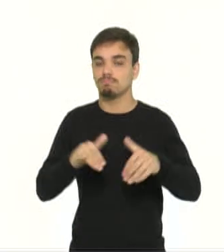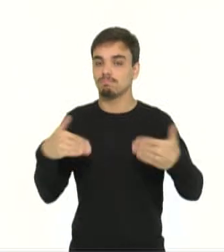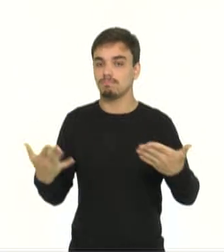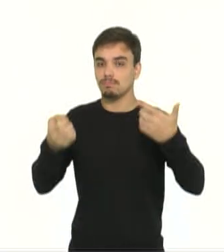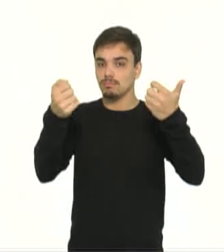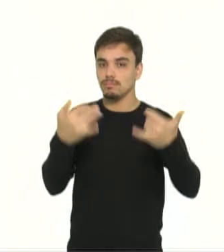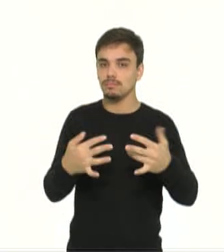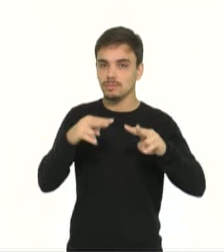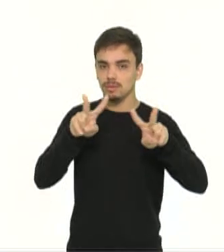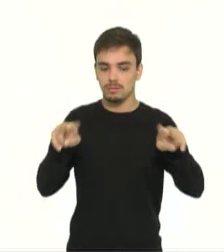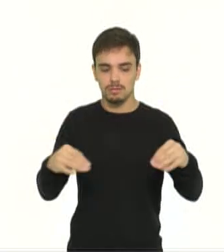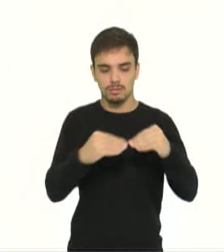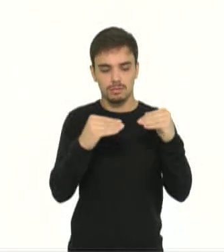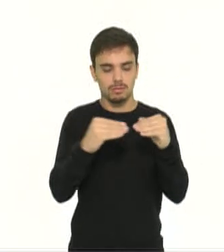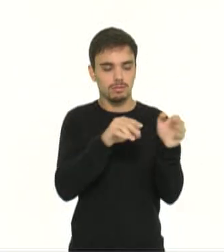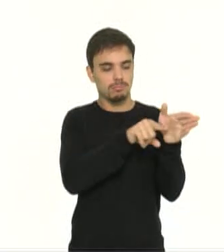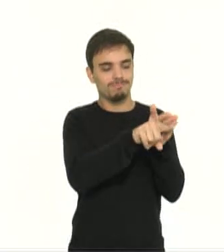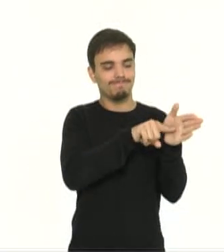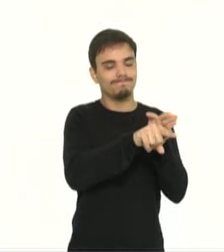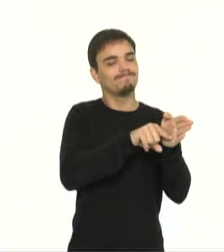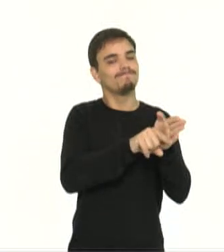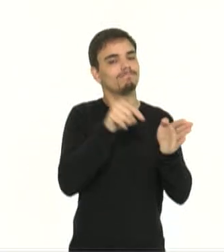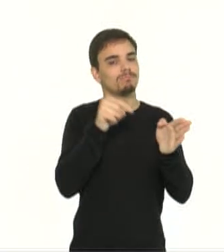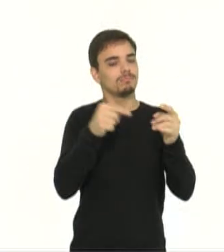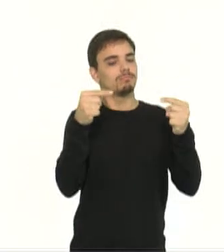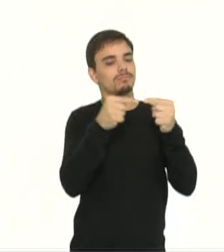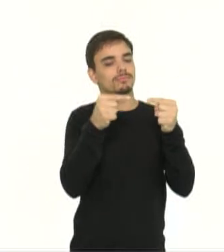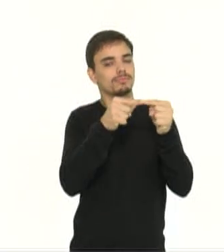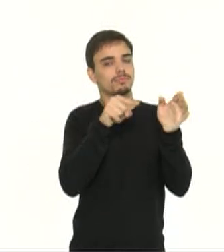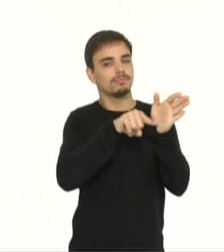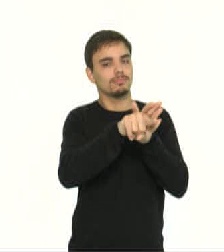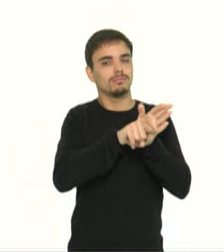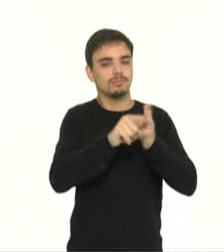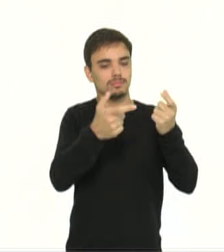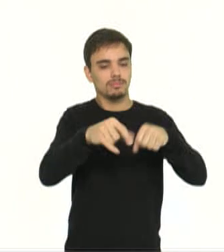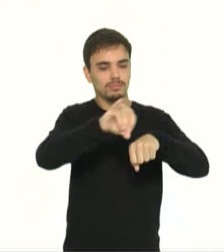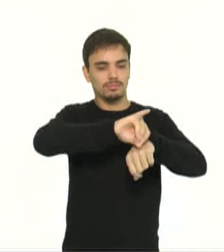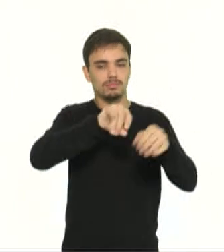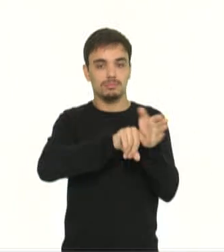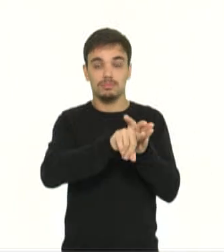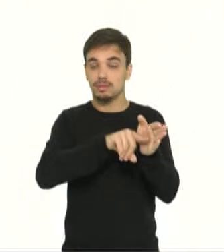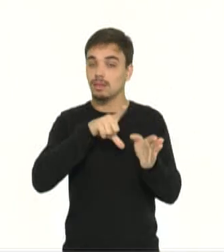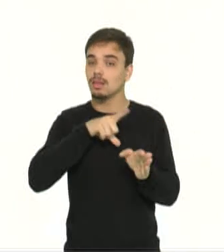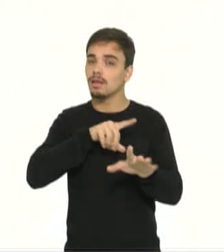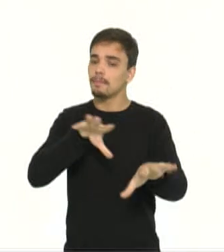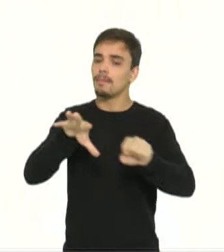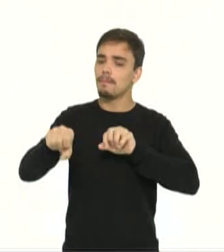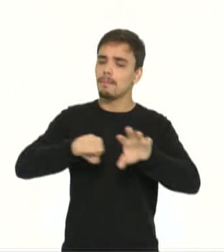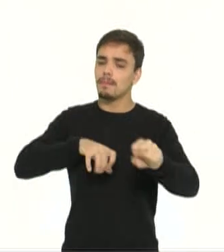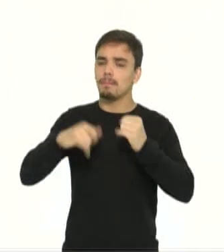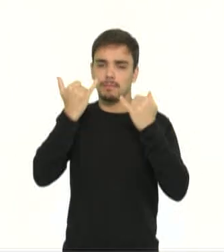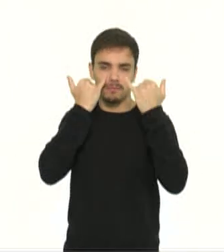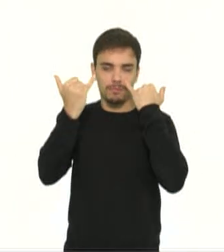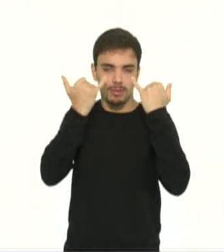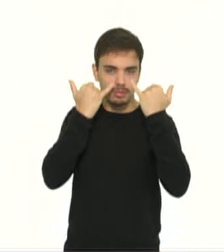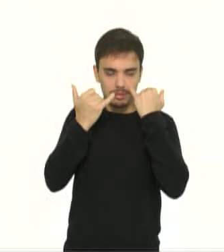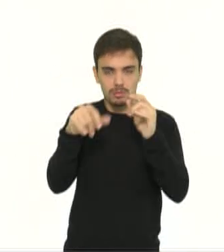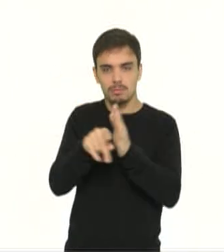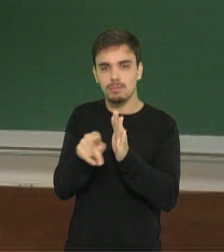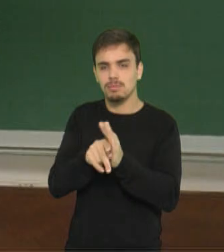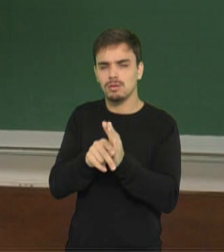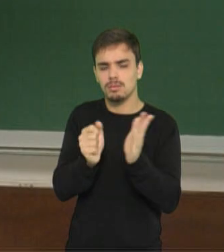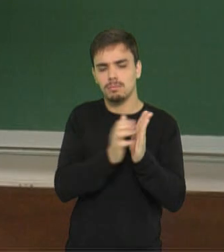está dizendo que de acordo com a pesquisa desse centro de pesquisa, que tem coletado os dados